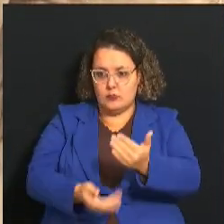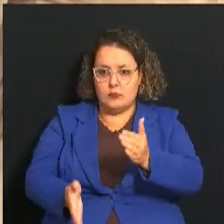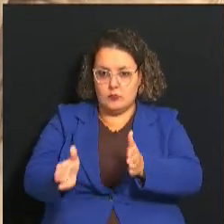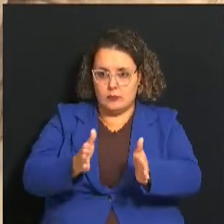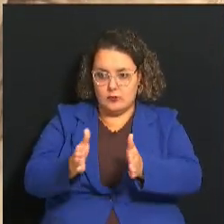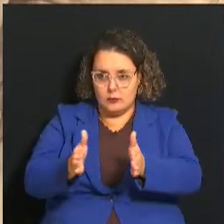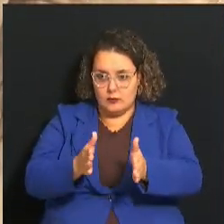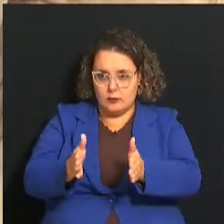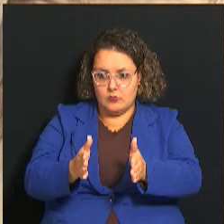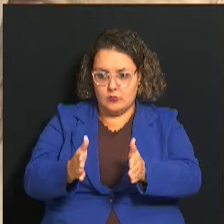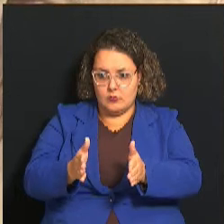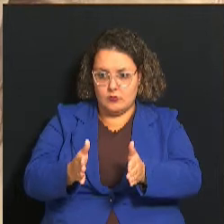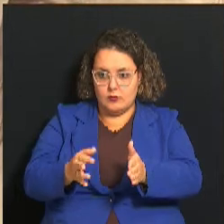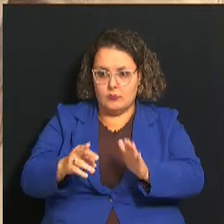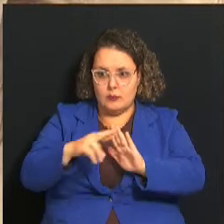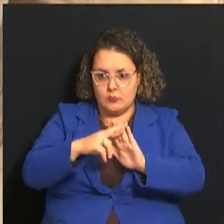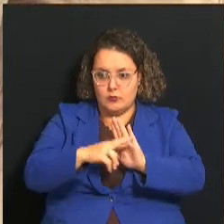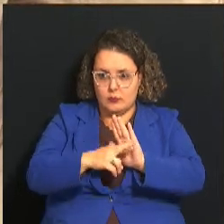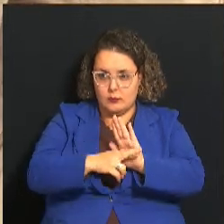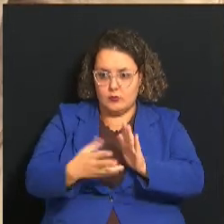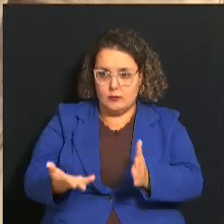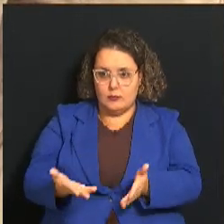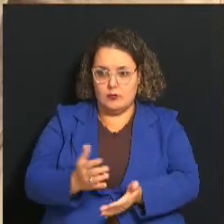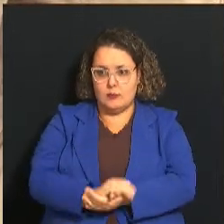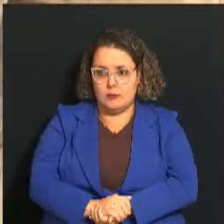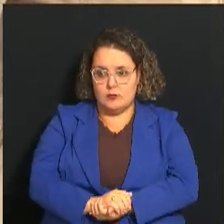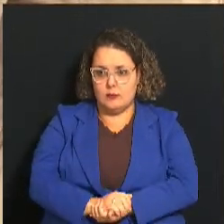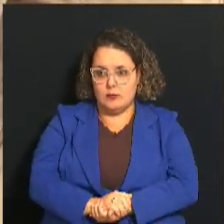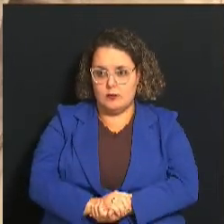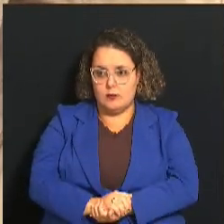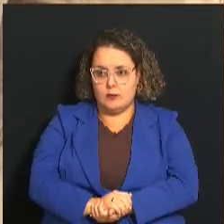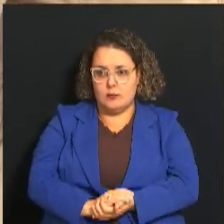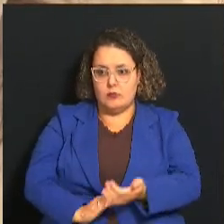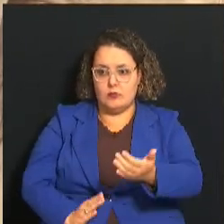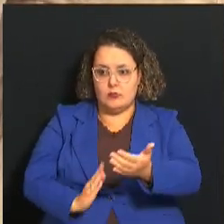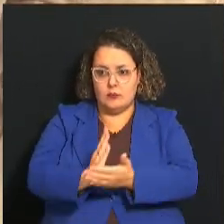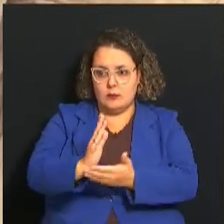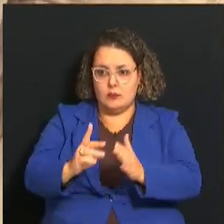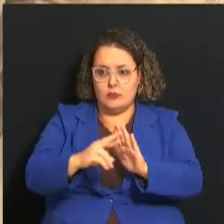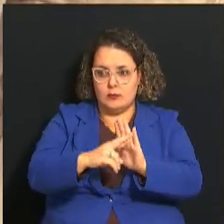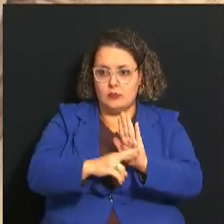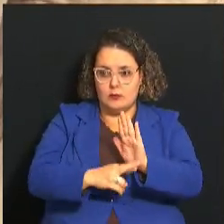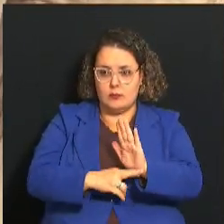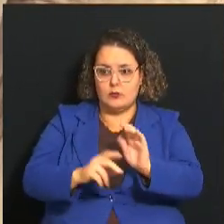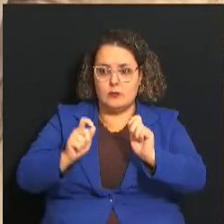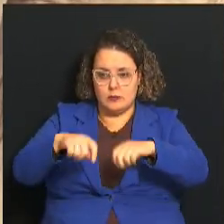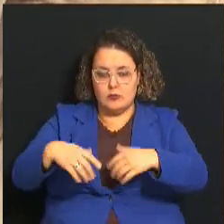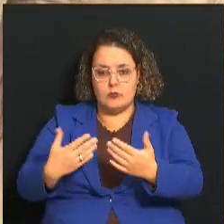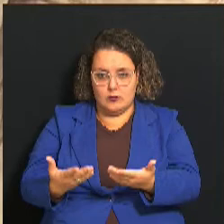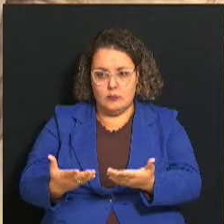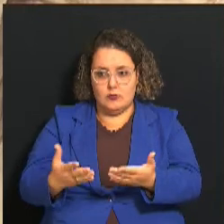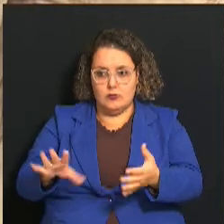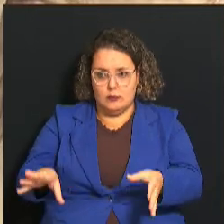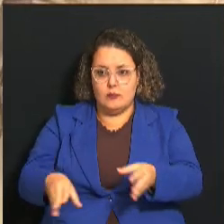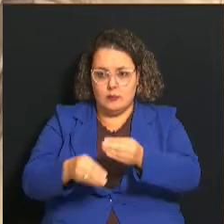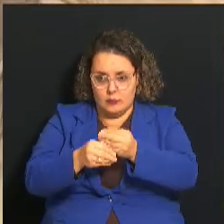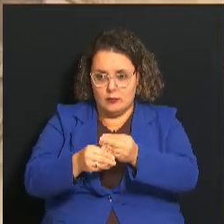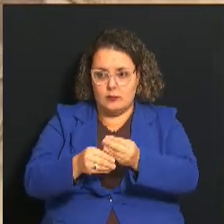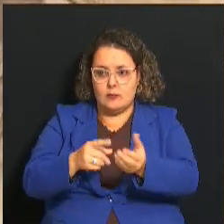é um prazo regimental aqui, por conta da aprovação do regimento, para poder efetivar e concluir e